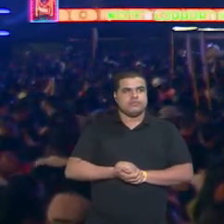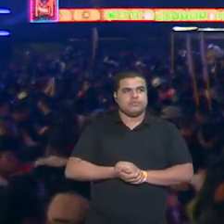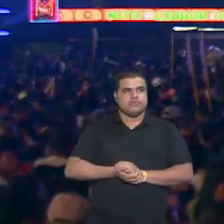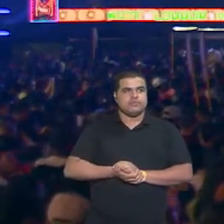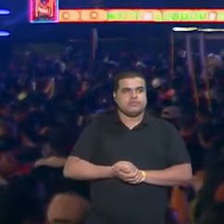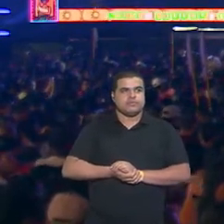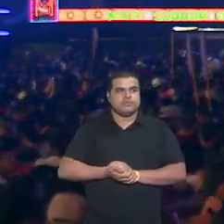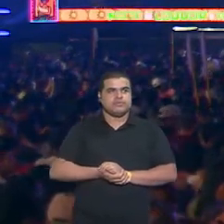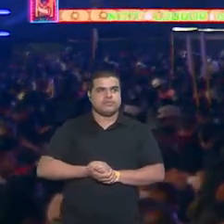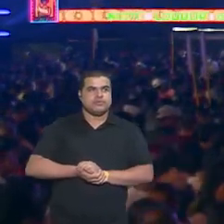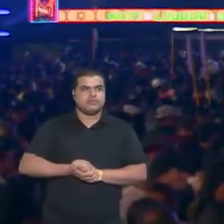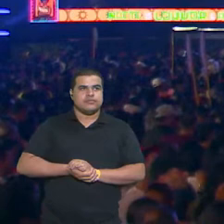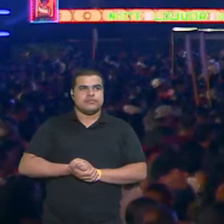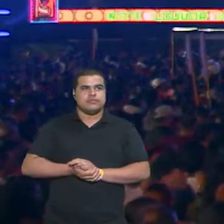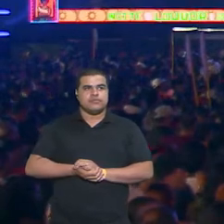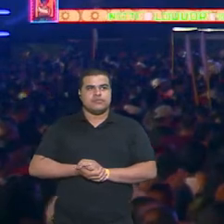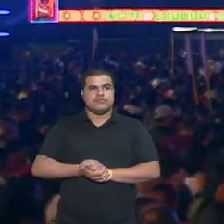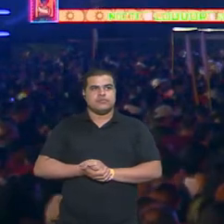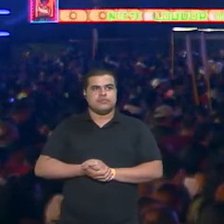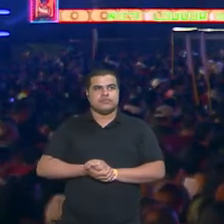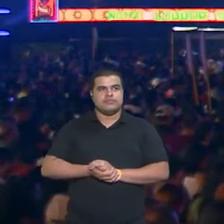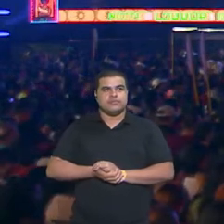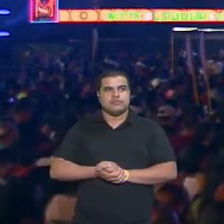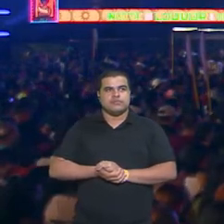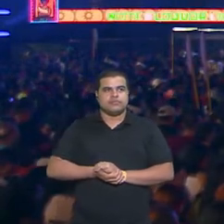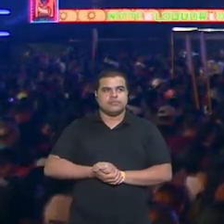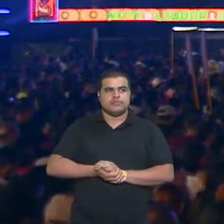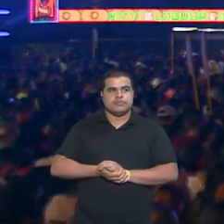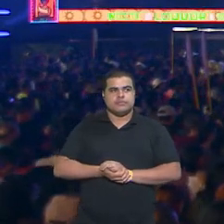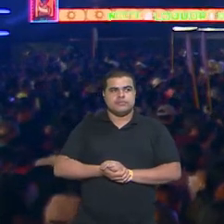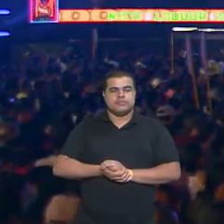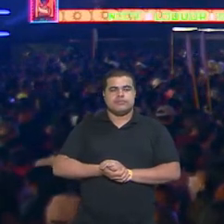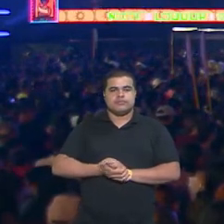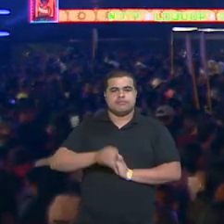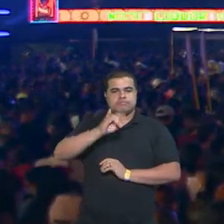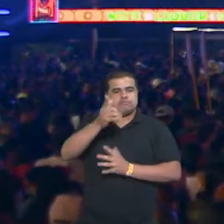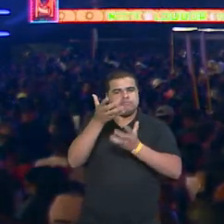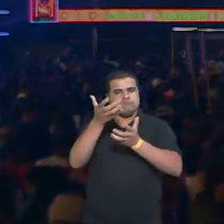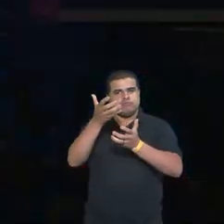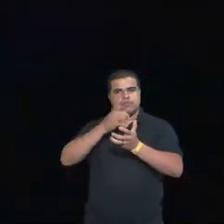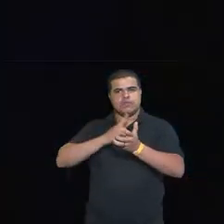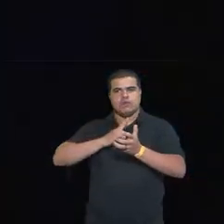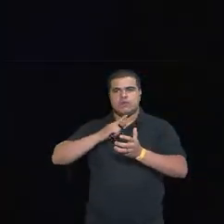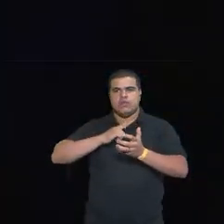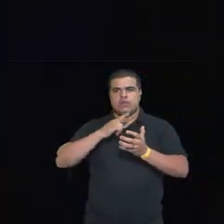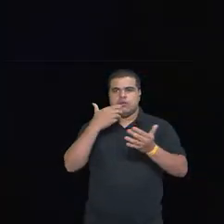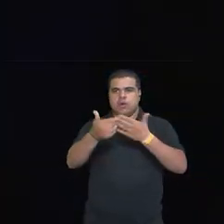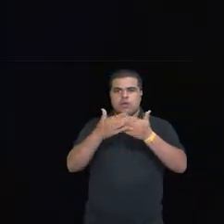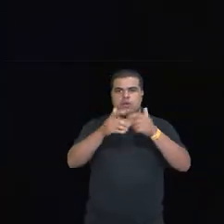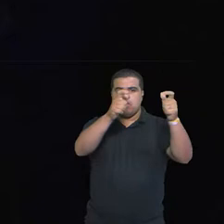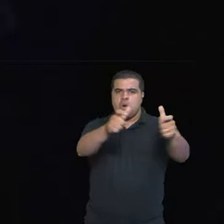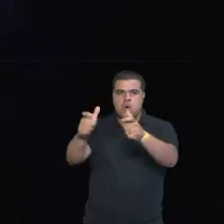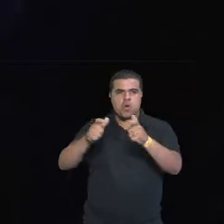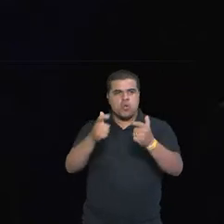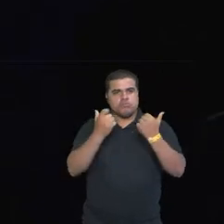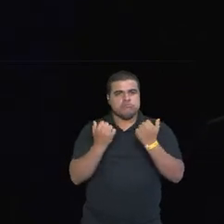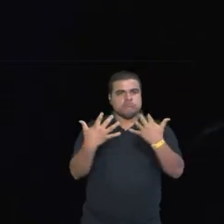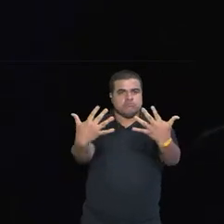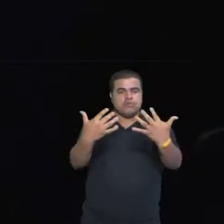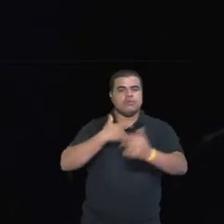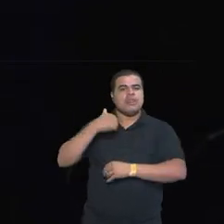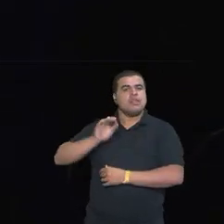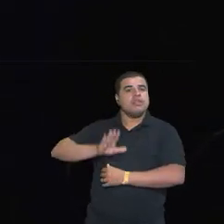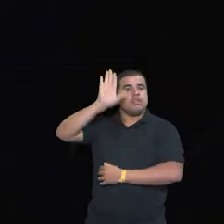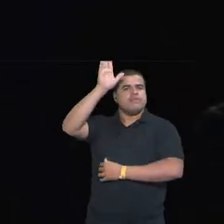não tem como chamar ninguém aqui na frente aonde você estiver eu só vou pedir que você erga uma de suas mãos dizendo